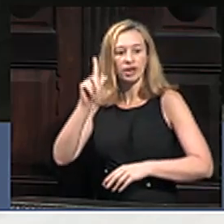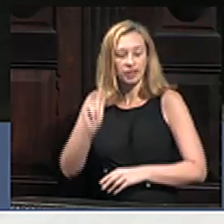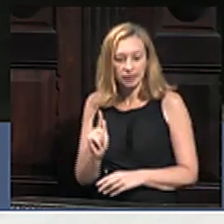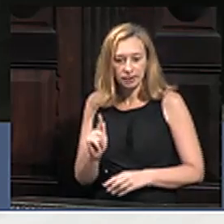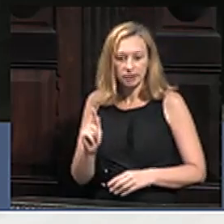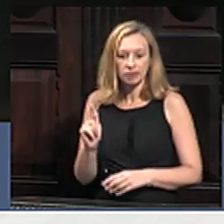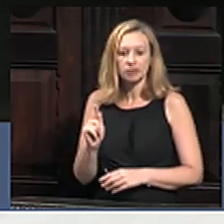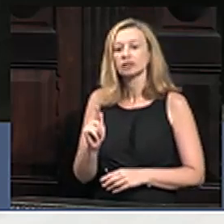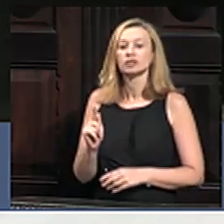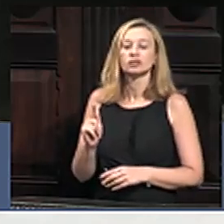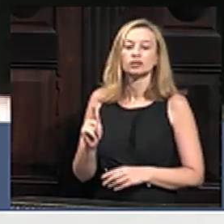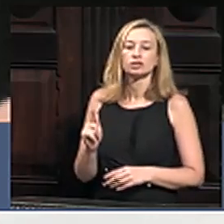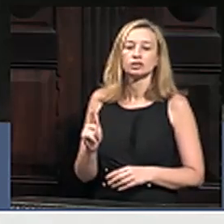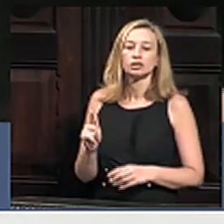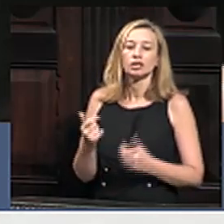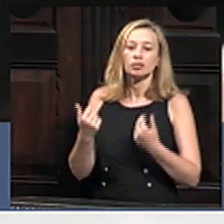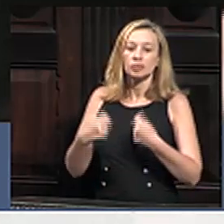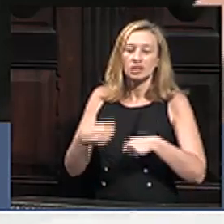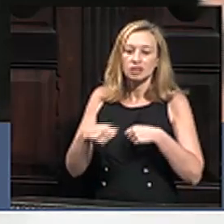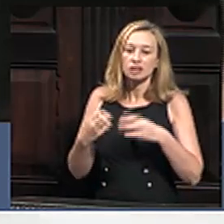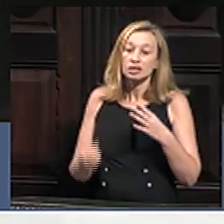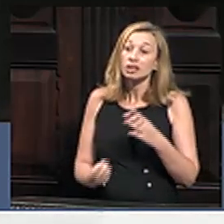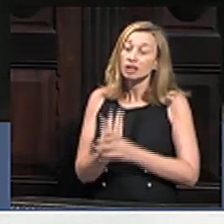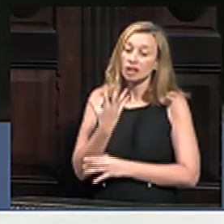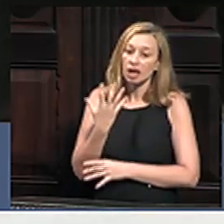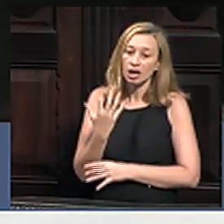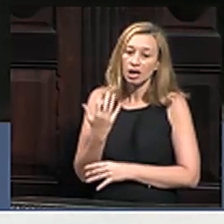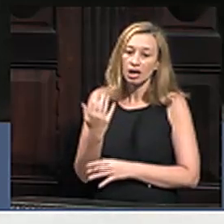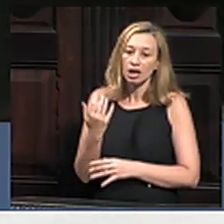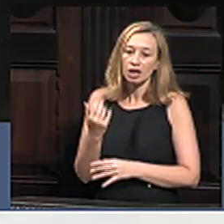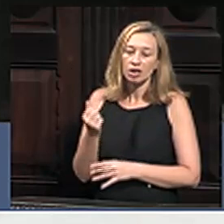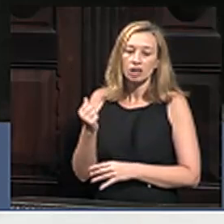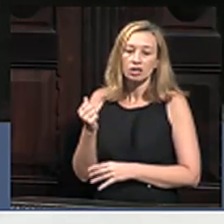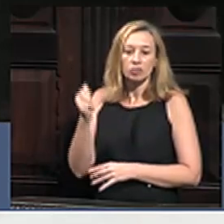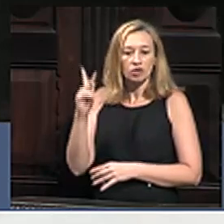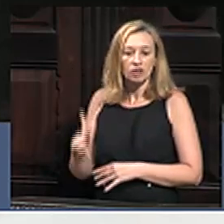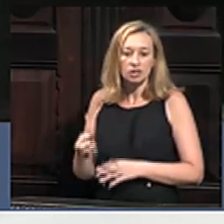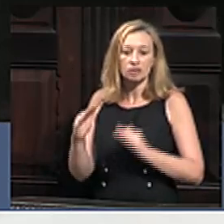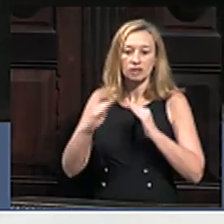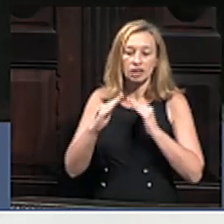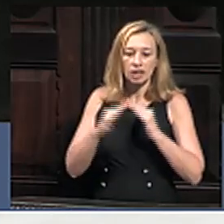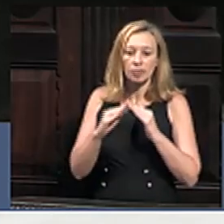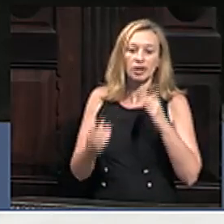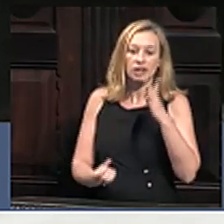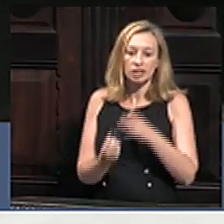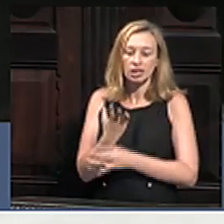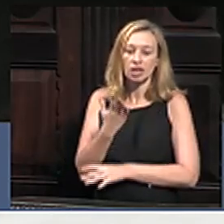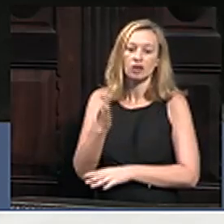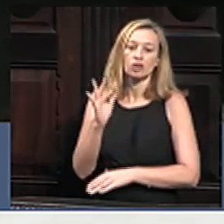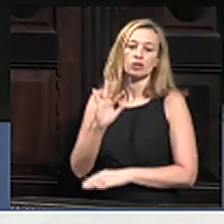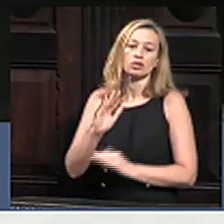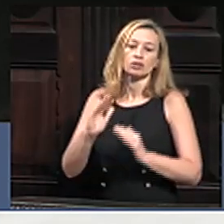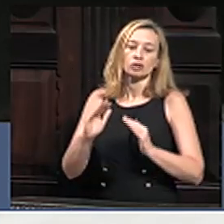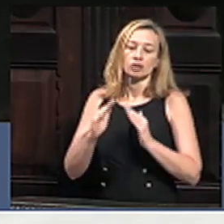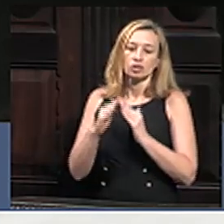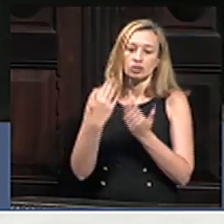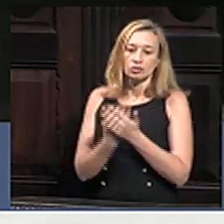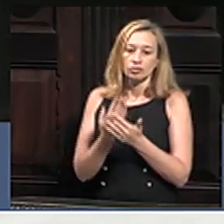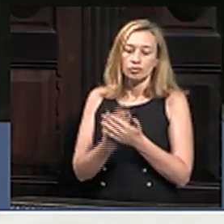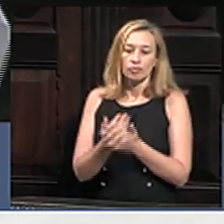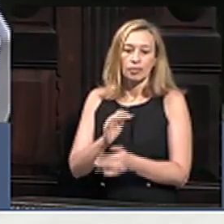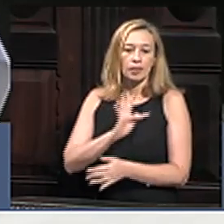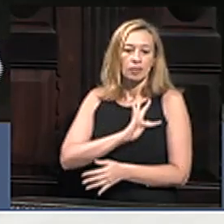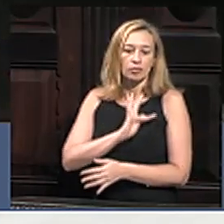Projeto que busca criar autorização desta casa para criar o Colégio da Polícia Militar na Baixada Fluminense, ainda